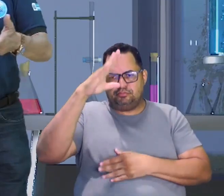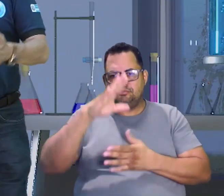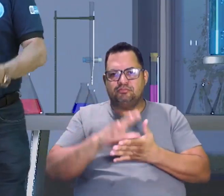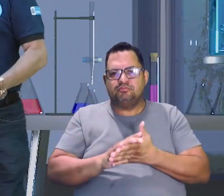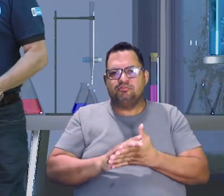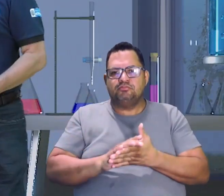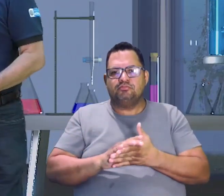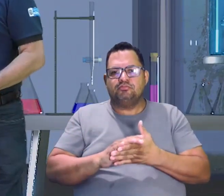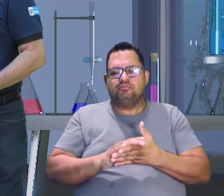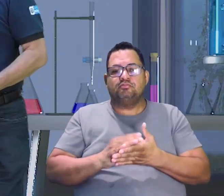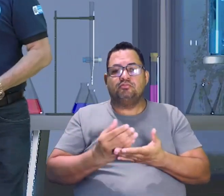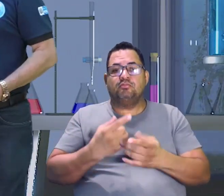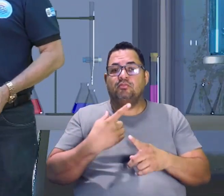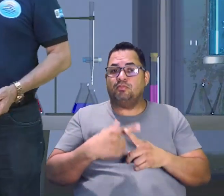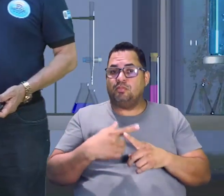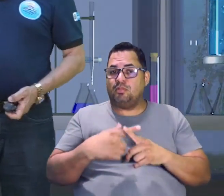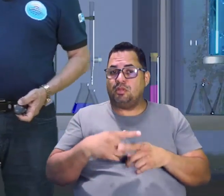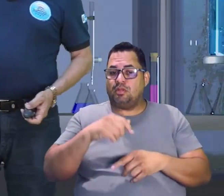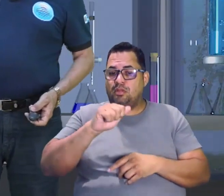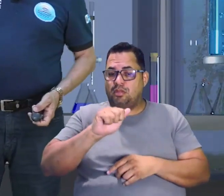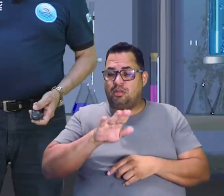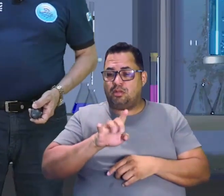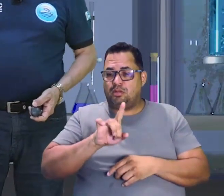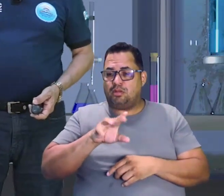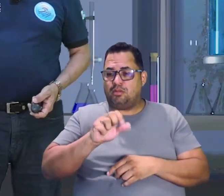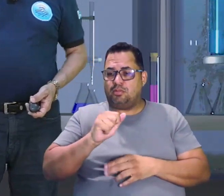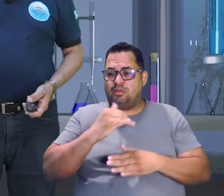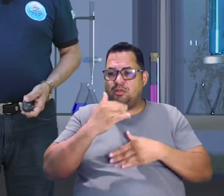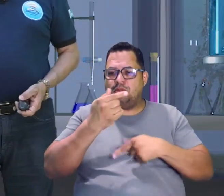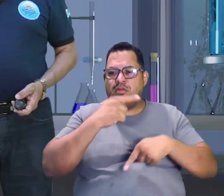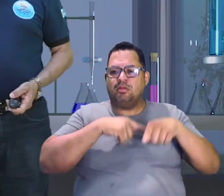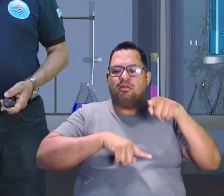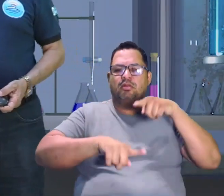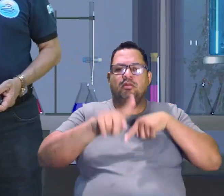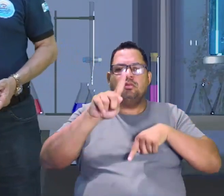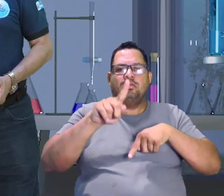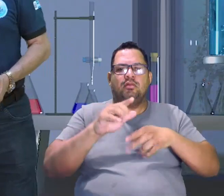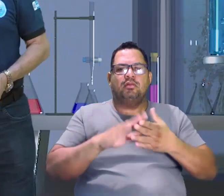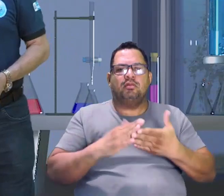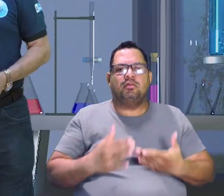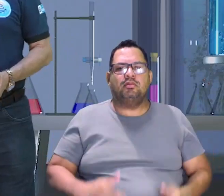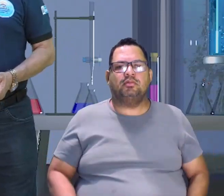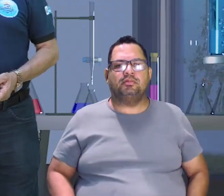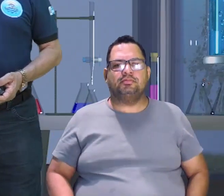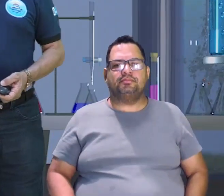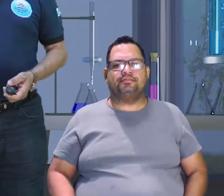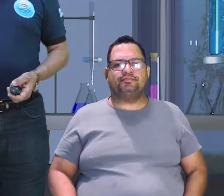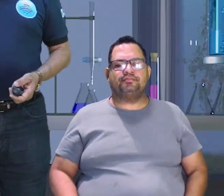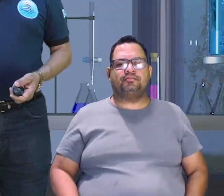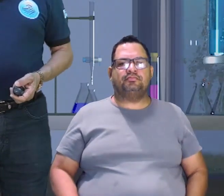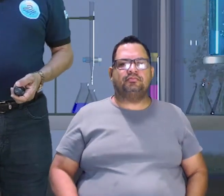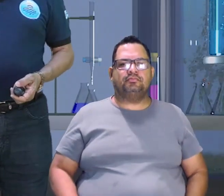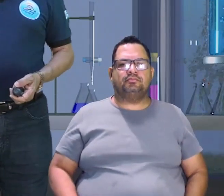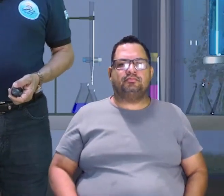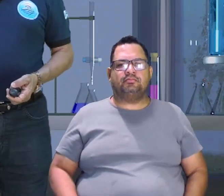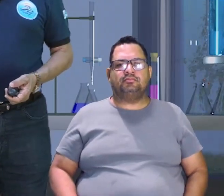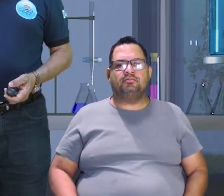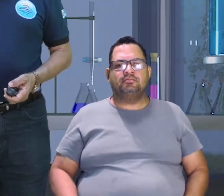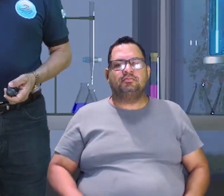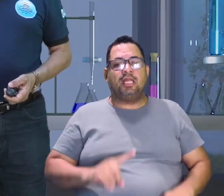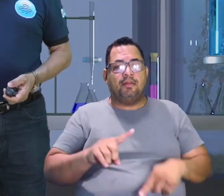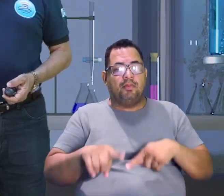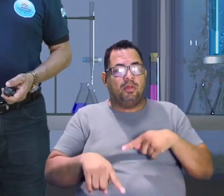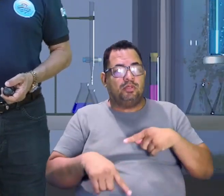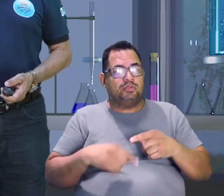de alquimia, né? Exatamente. Antigamente as pessoas morriam com facilidade por algumas doenças que passaram a ser